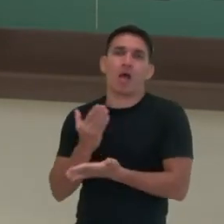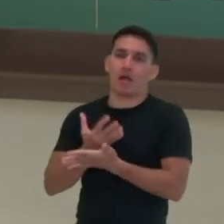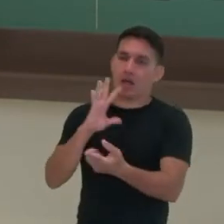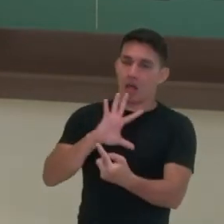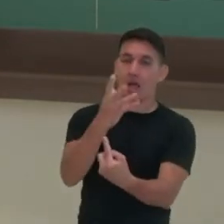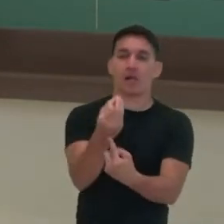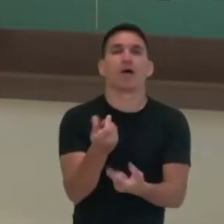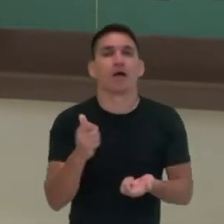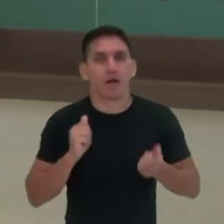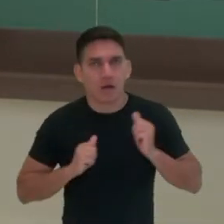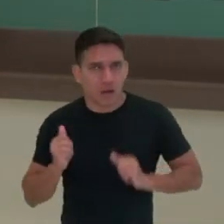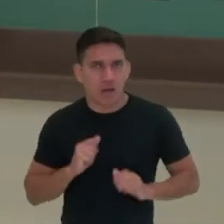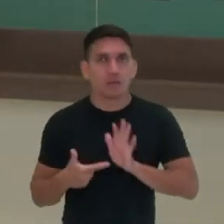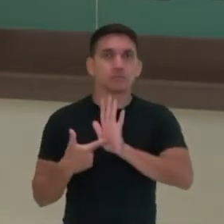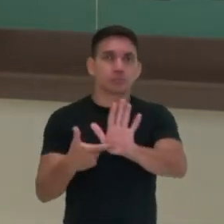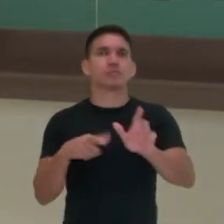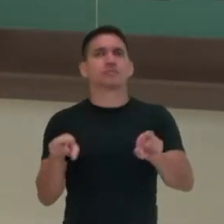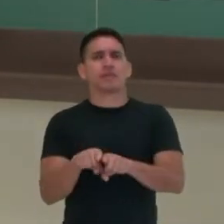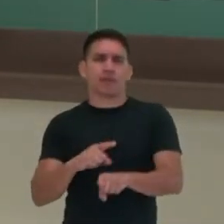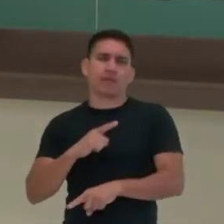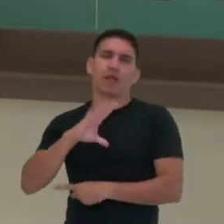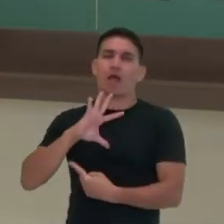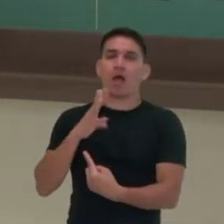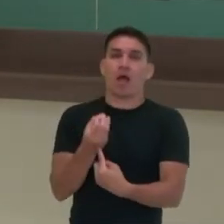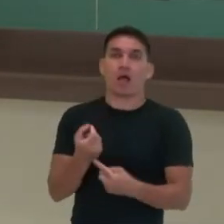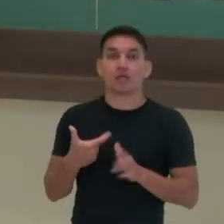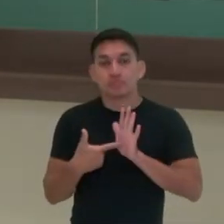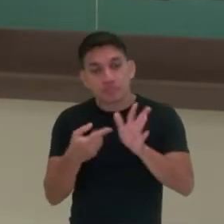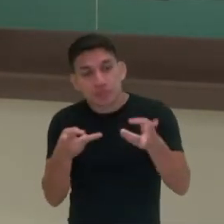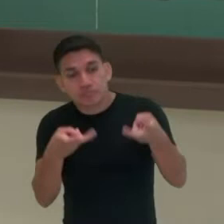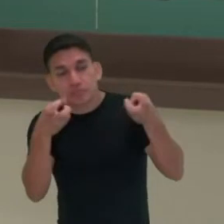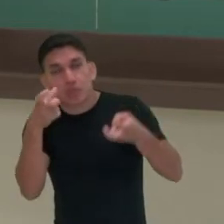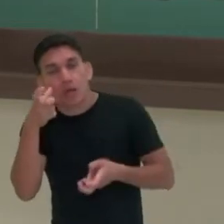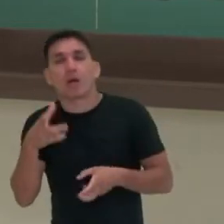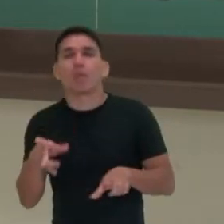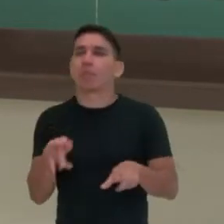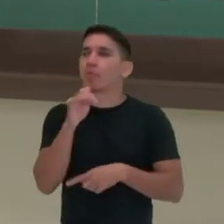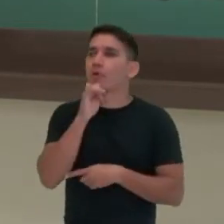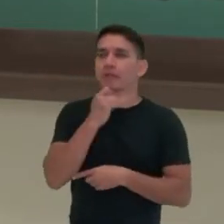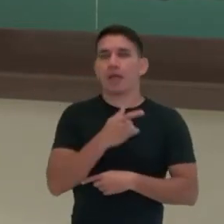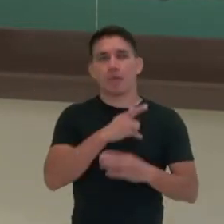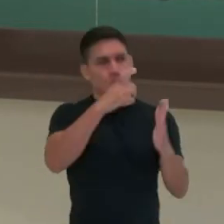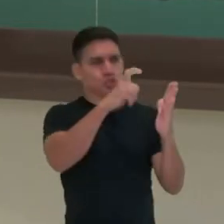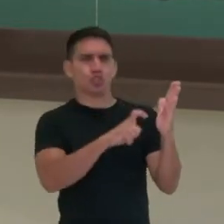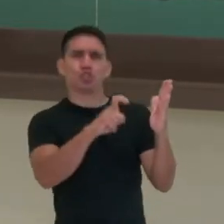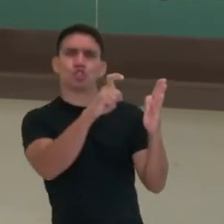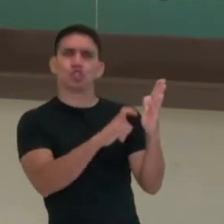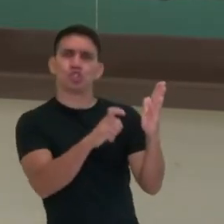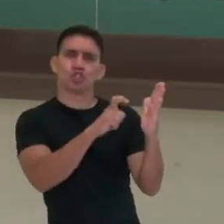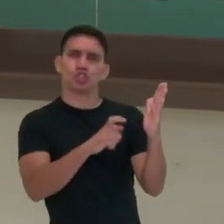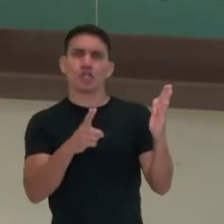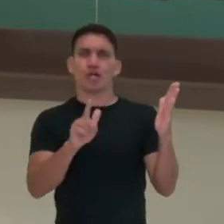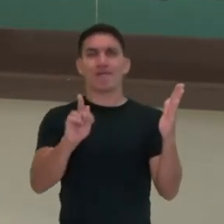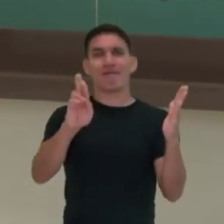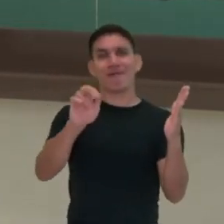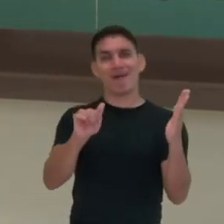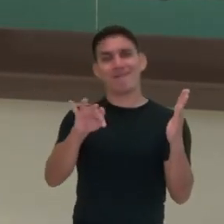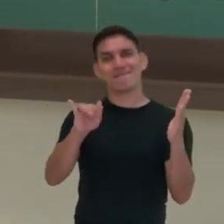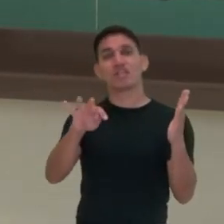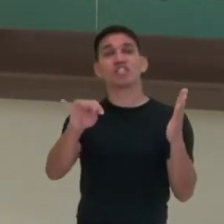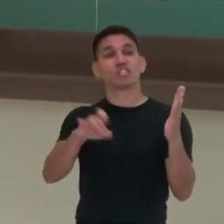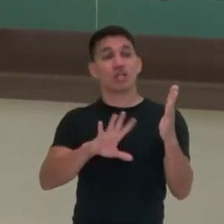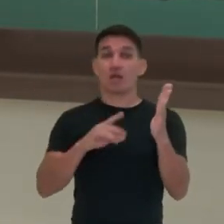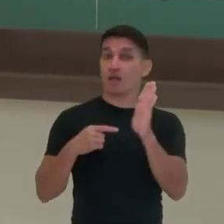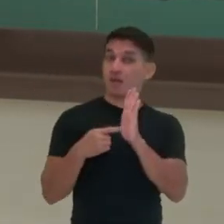é engajada, é bem comum a gente perceber isso, por exemplo, no grafite, uma denúncia às desigualdades sociais.